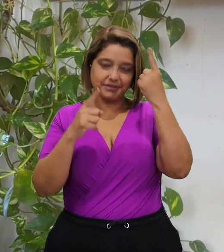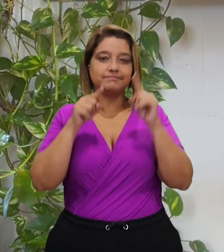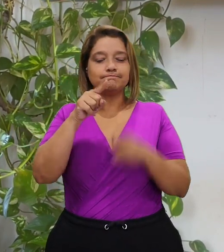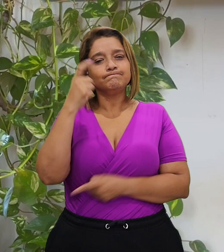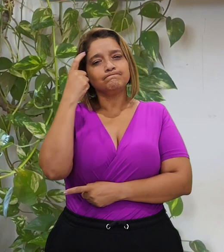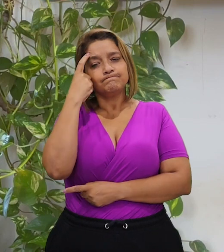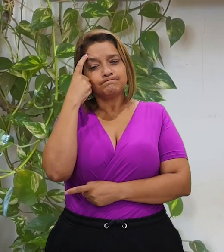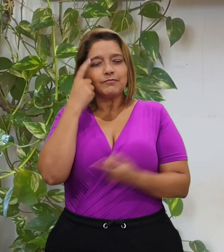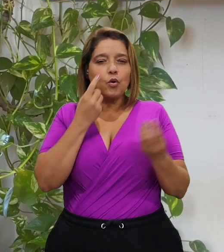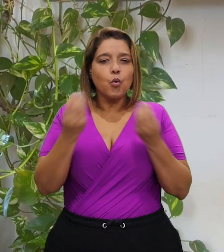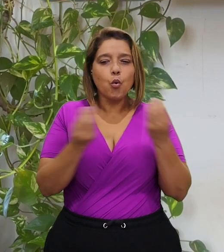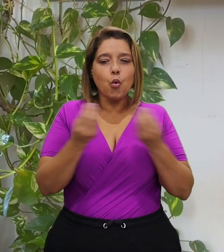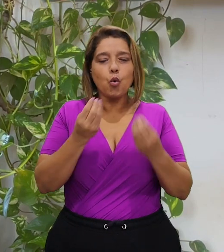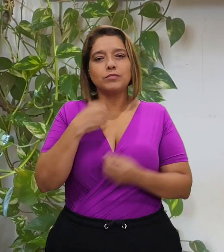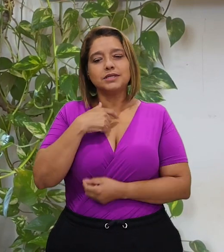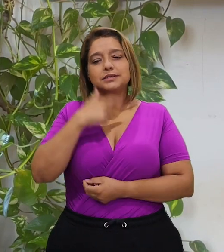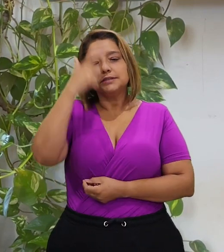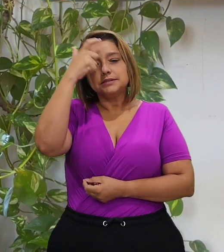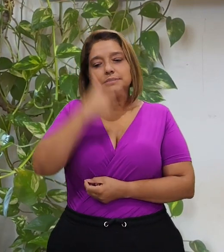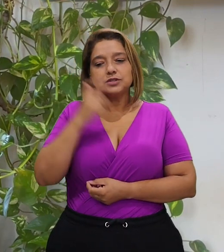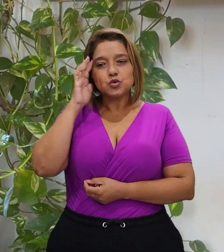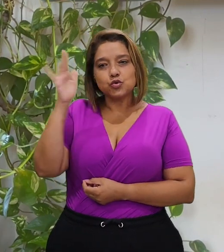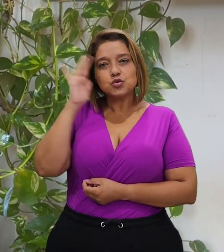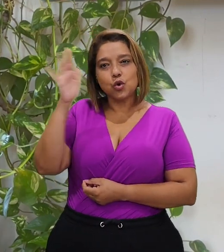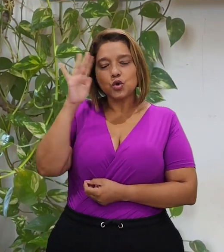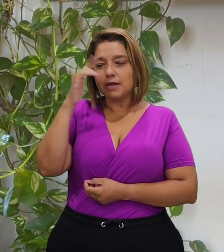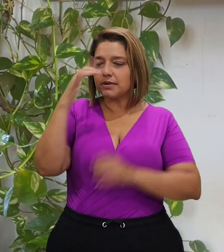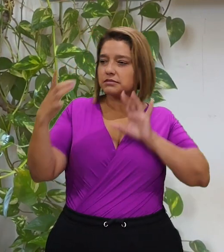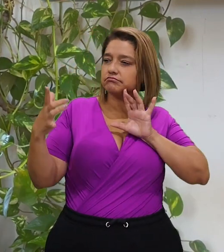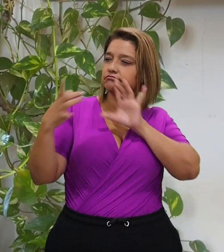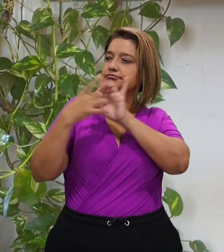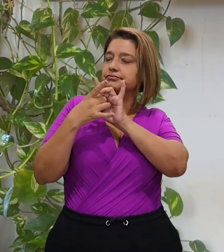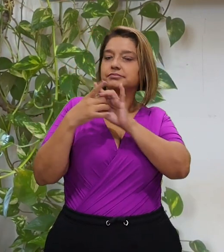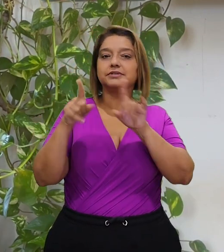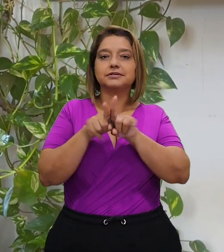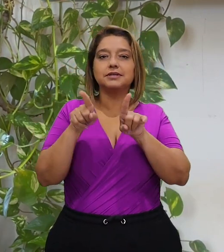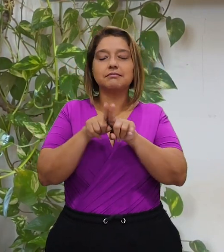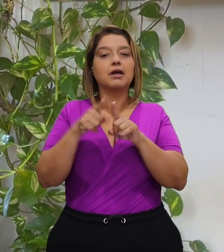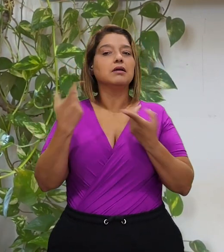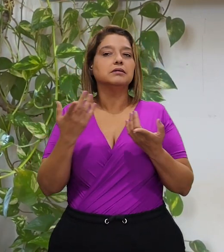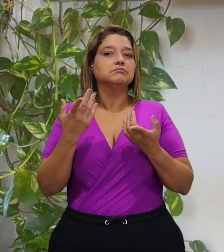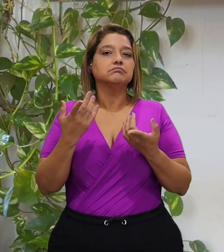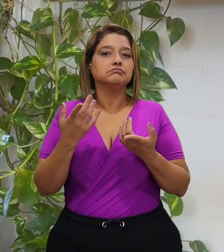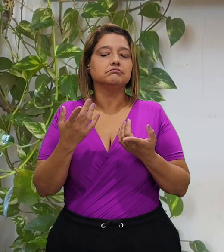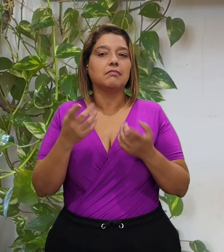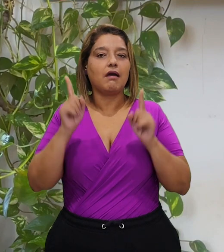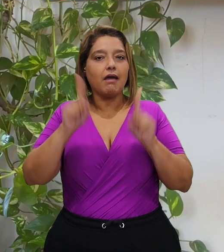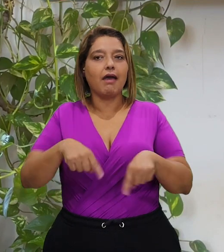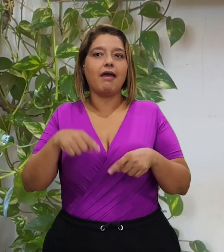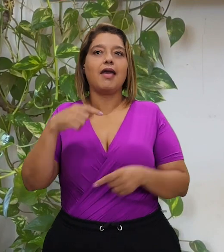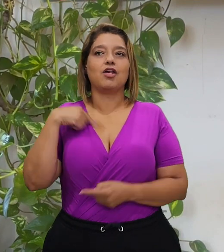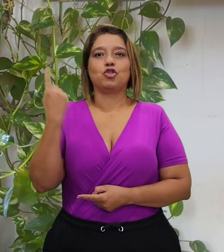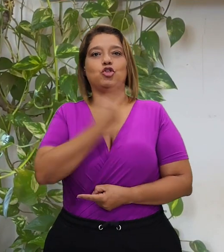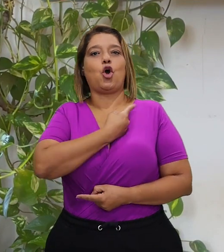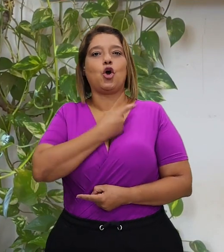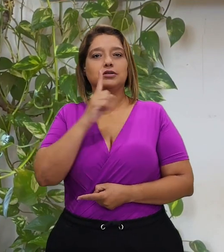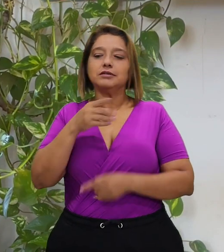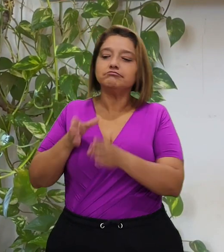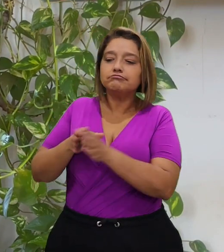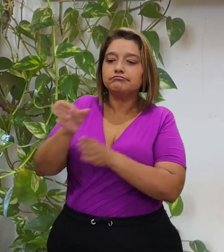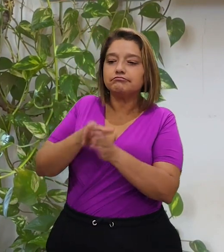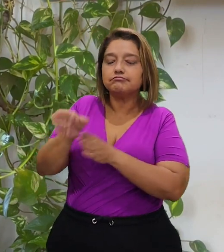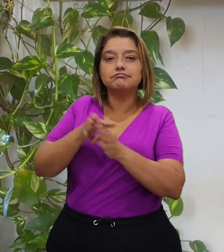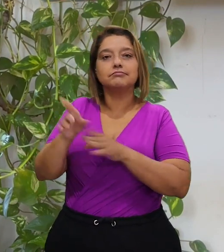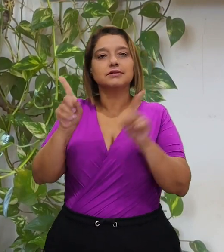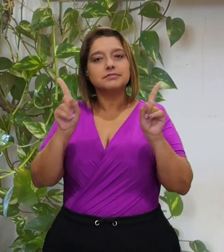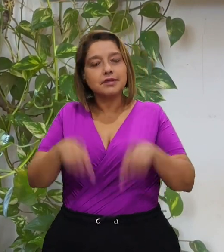mais precioso é justamente a criação. Aquele momento que você está com você mesmo, mas também conectado ao